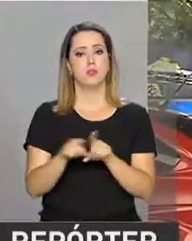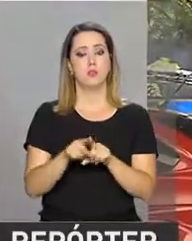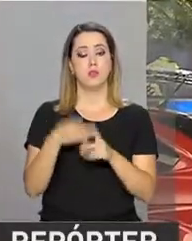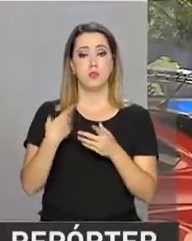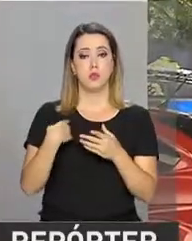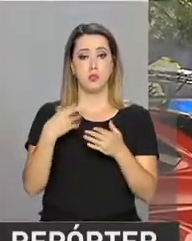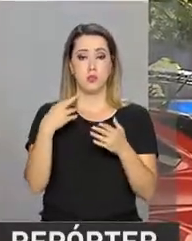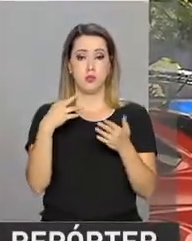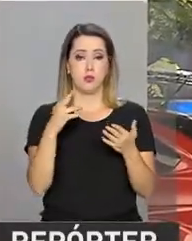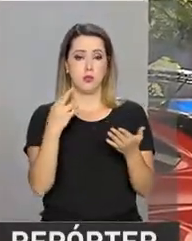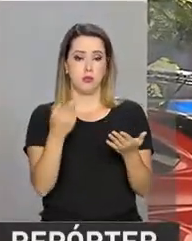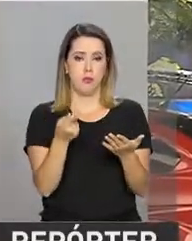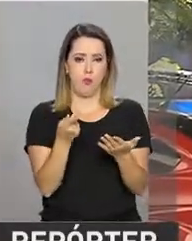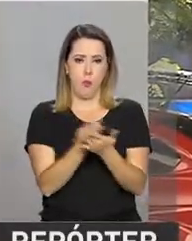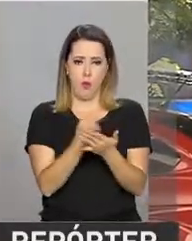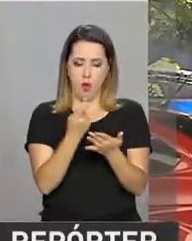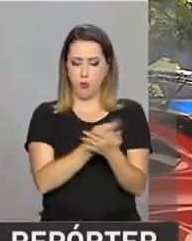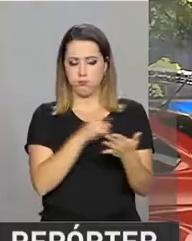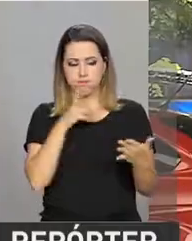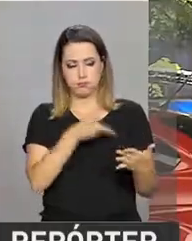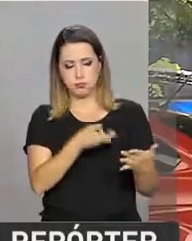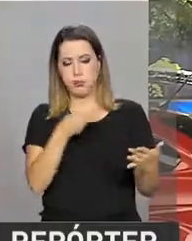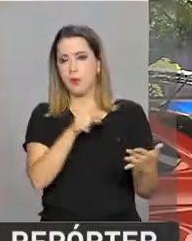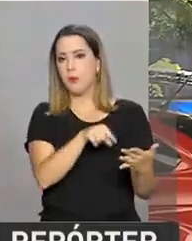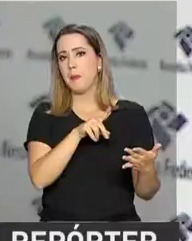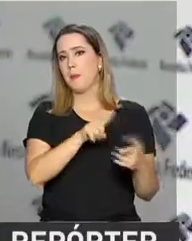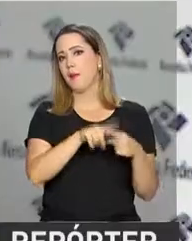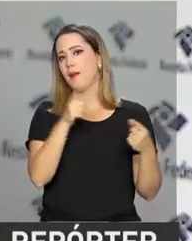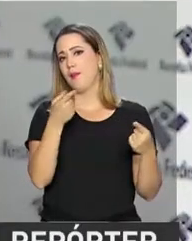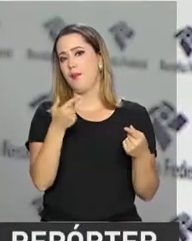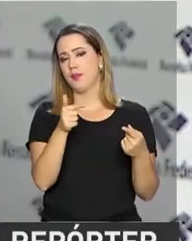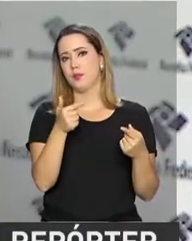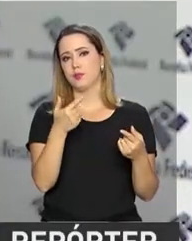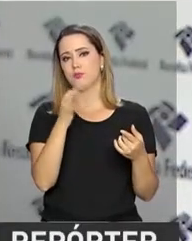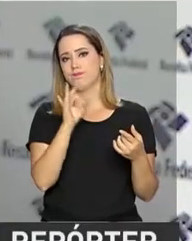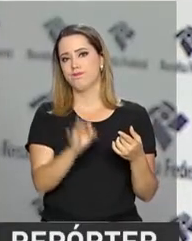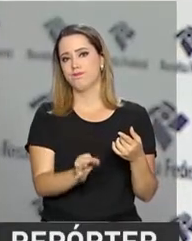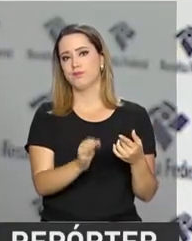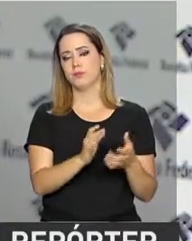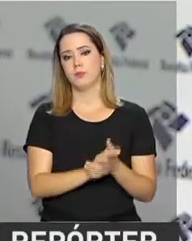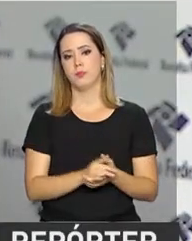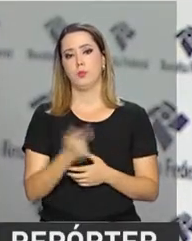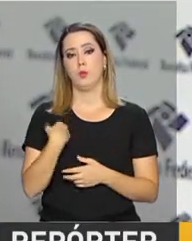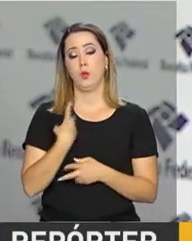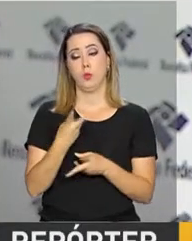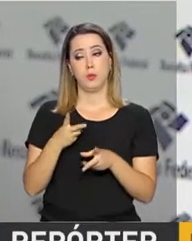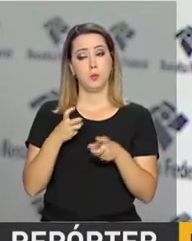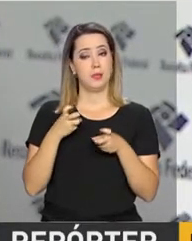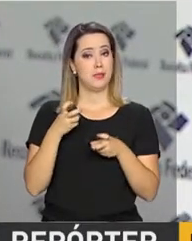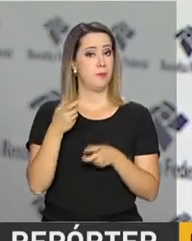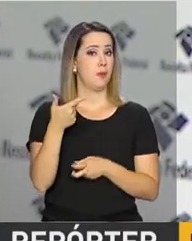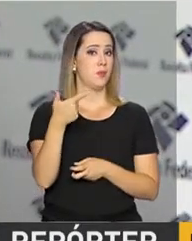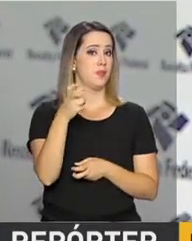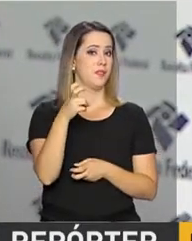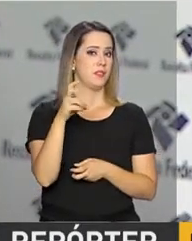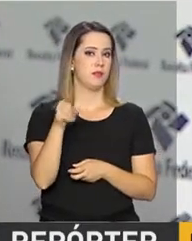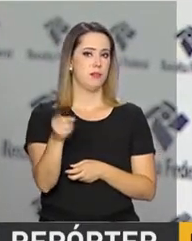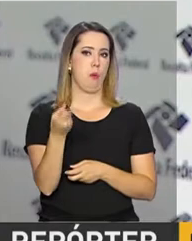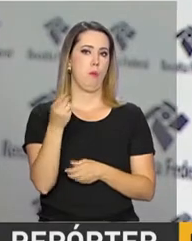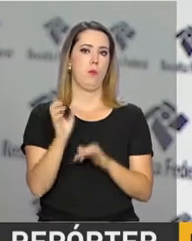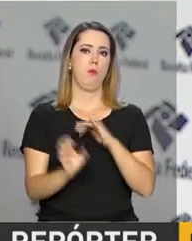informações nas declarações junto ao fisco identificamos 25 mil empresas que omitiram